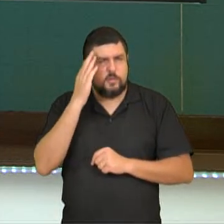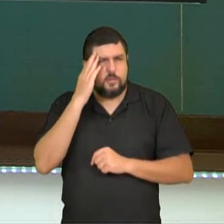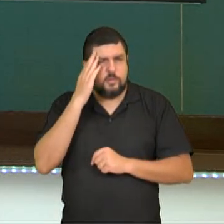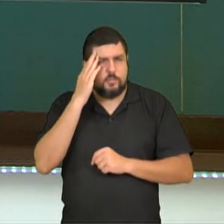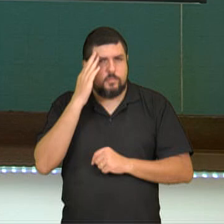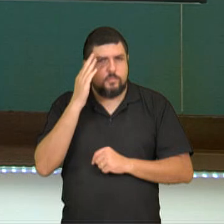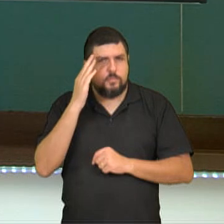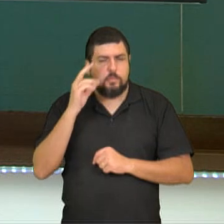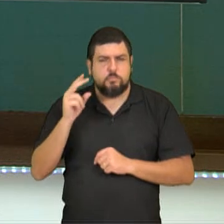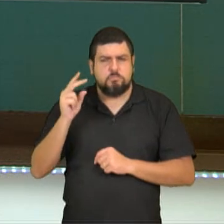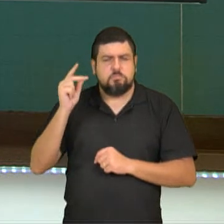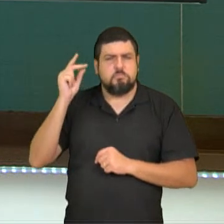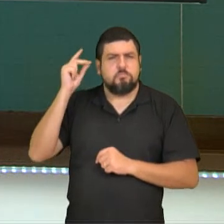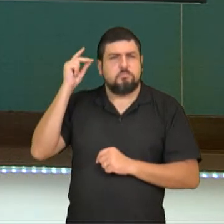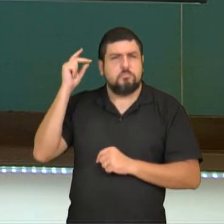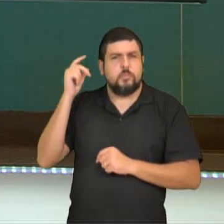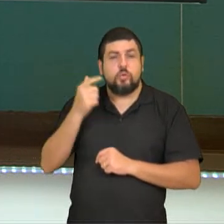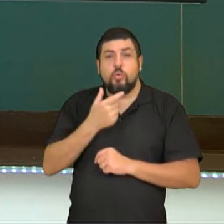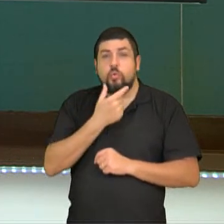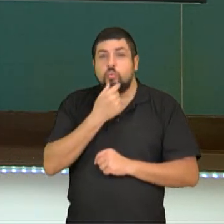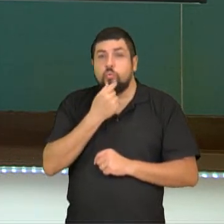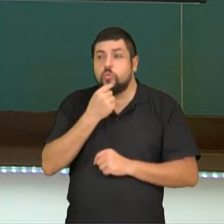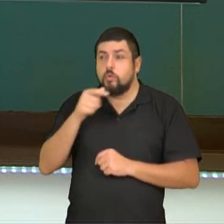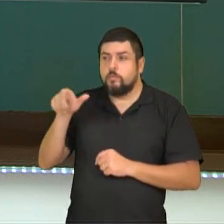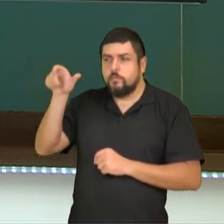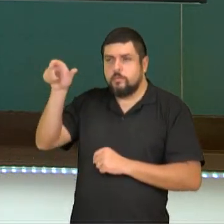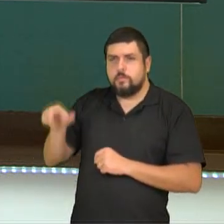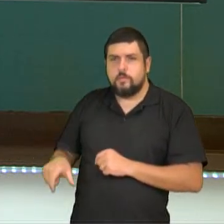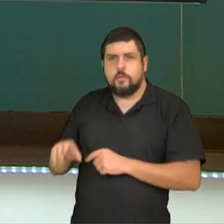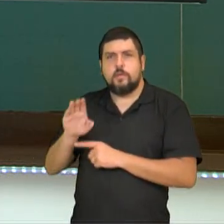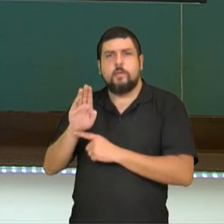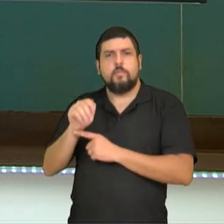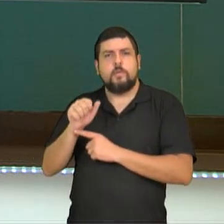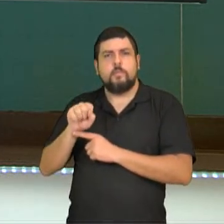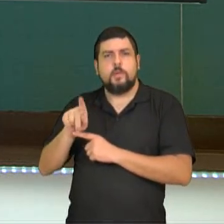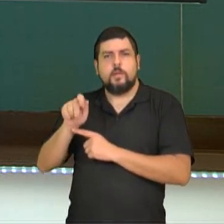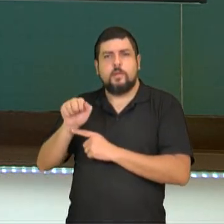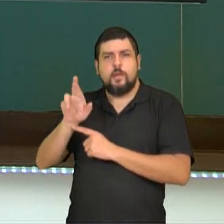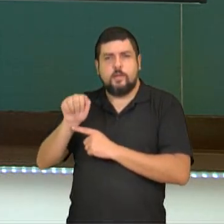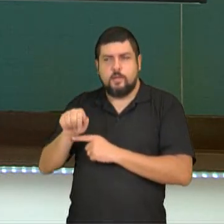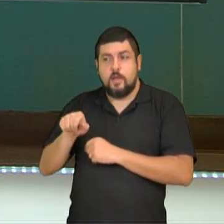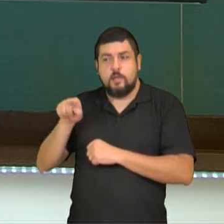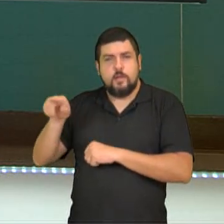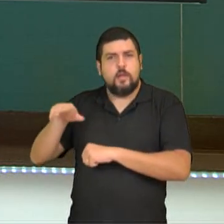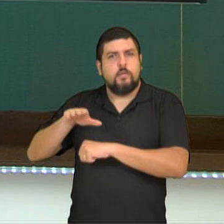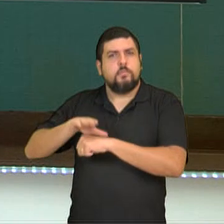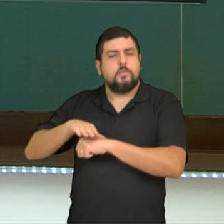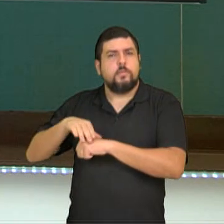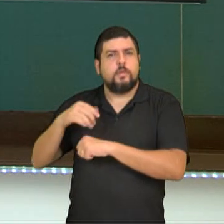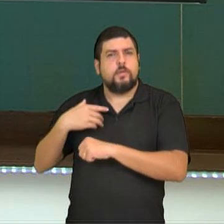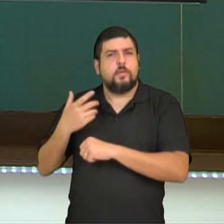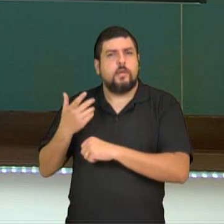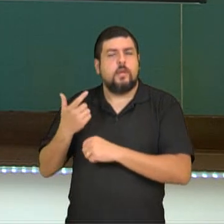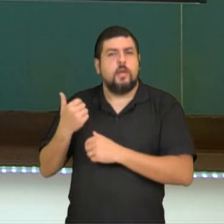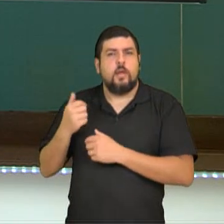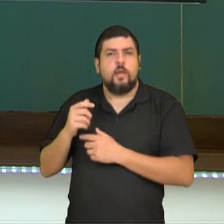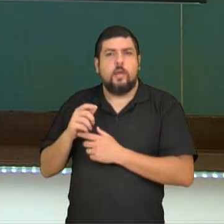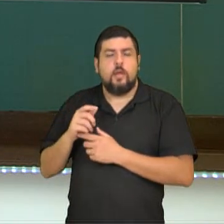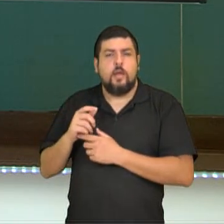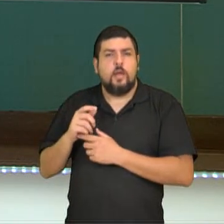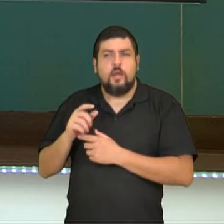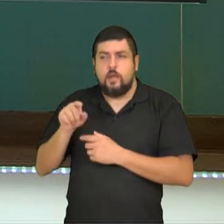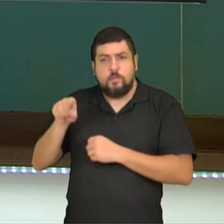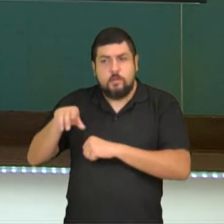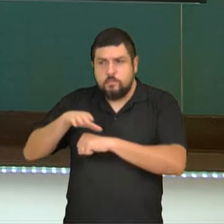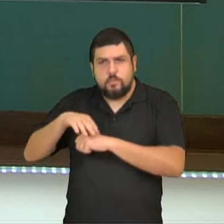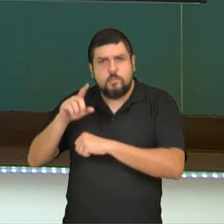mas não foi ele quem escreveu essa fórmula, né? Só um pouquinho de curiosidade. Essa fórmula no Brasil, ela é chamada, né, de fórmula de Bhaskara, mas não